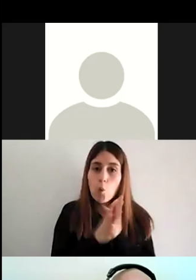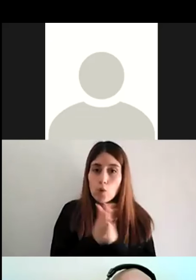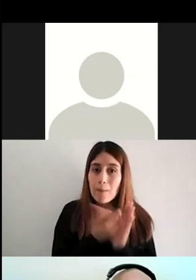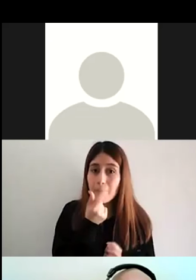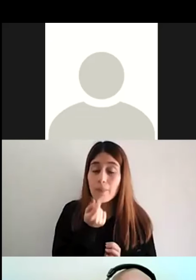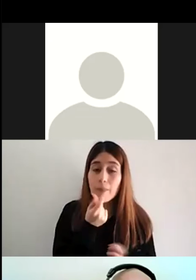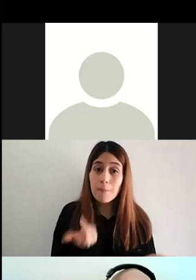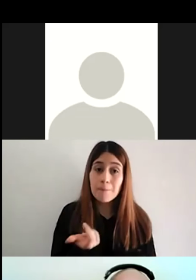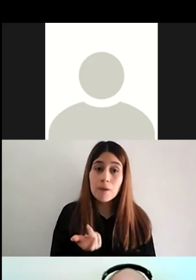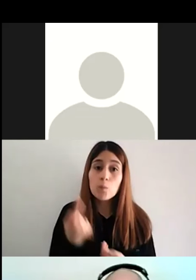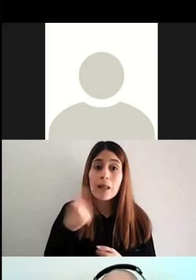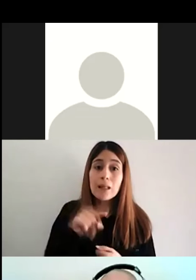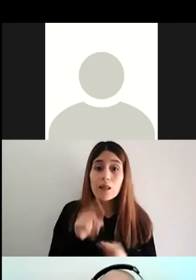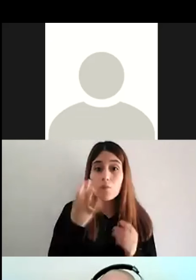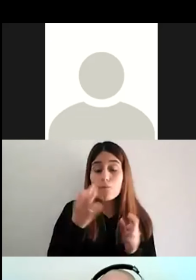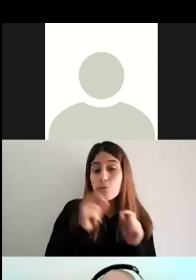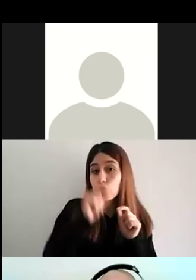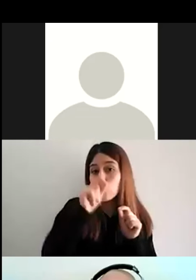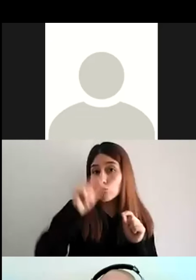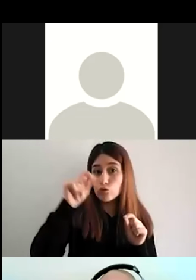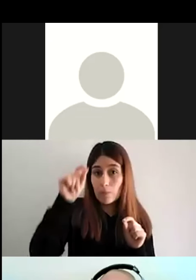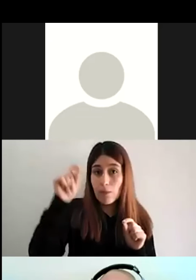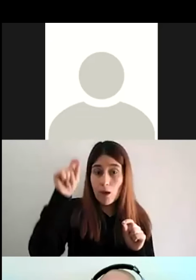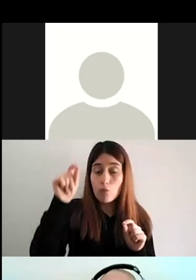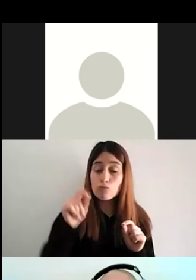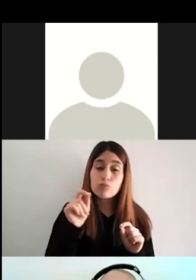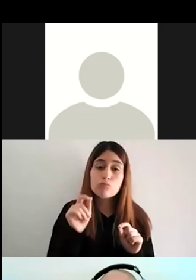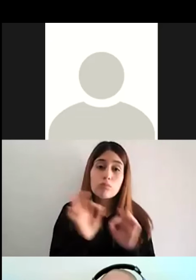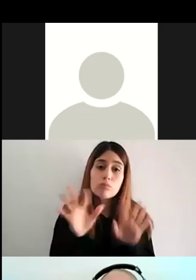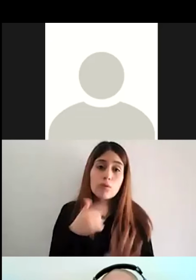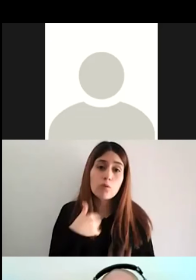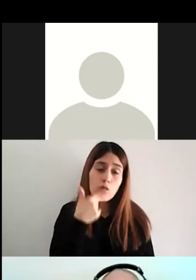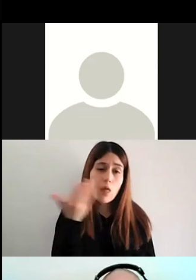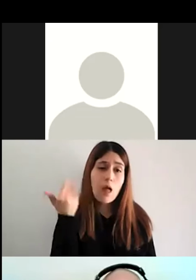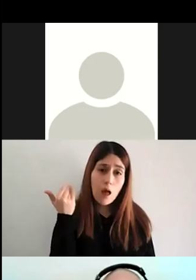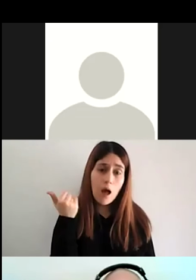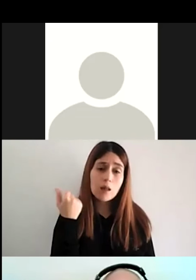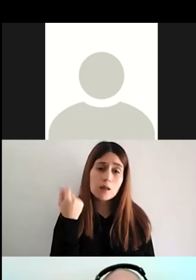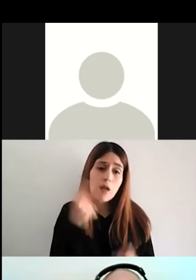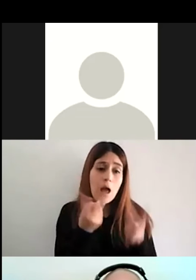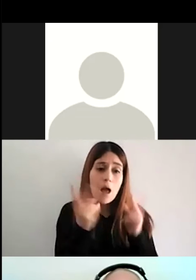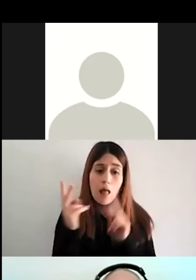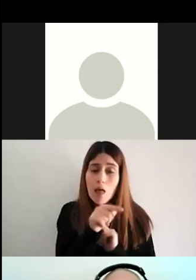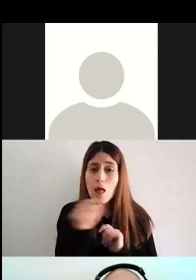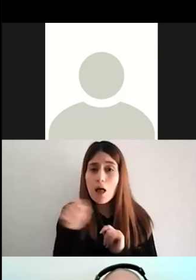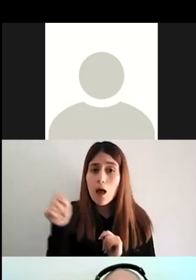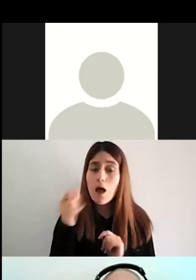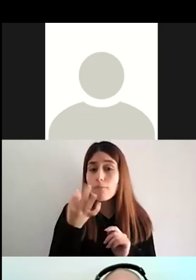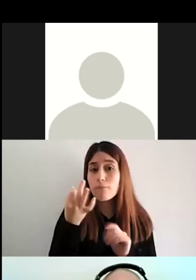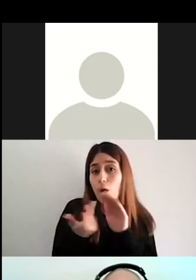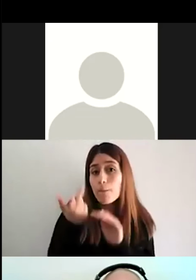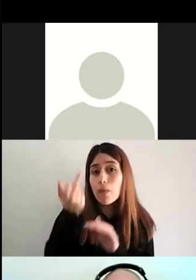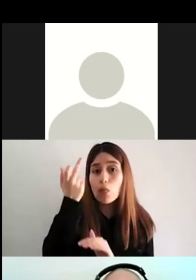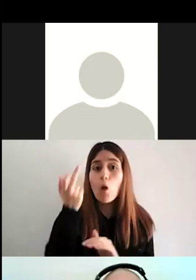temos assim o crescimento, como já foi referido, a disponibilidade dos medicamentos órfãos tem crescido e também